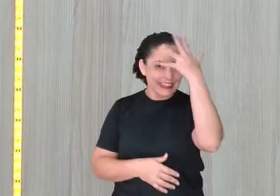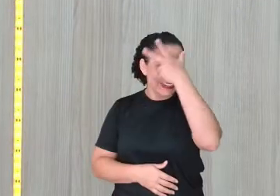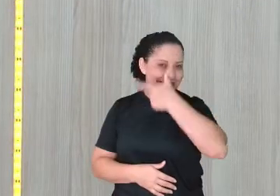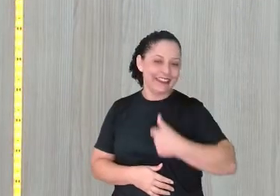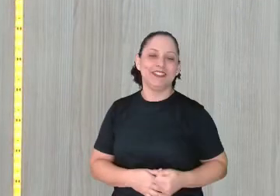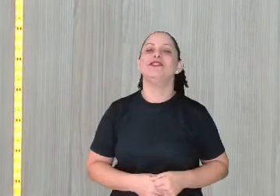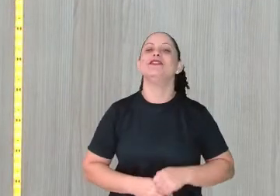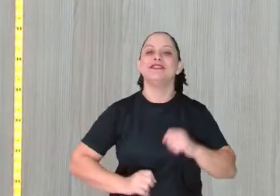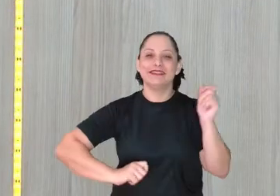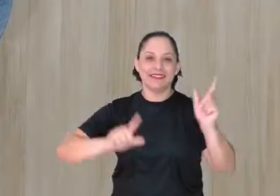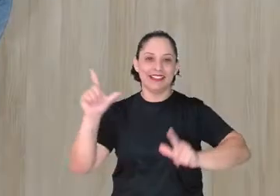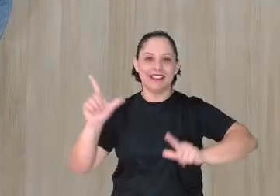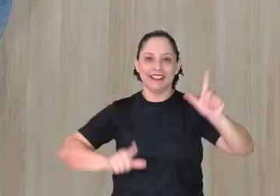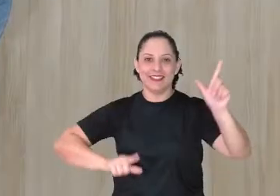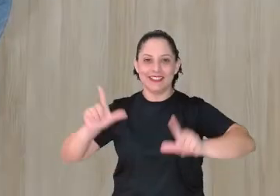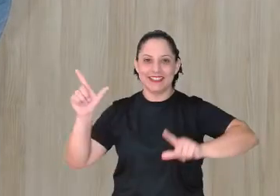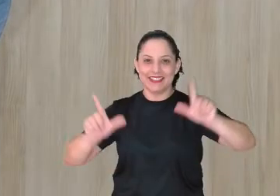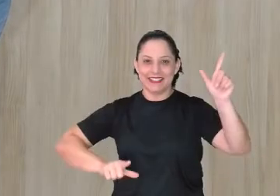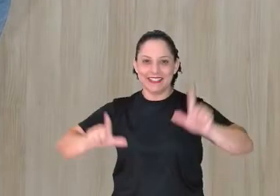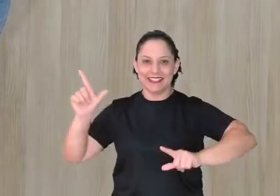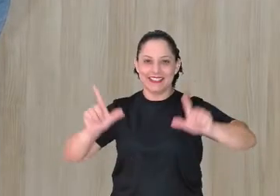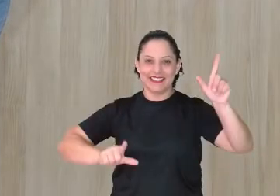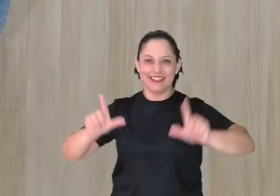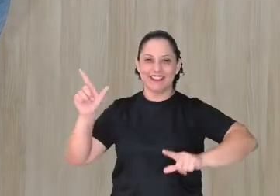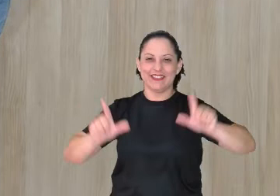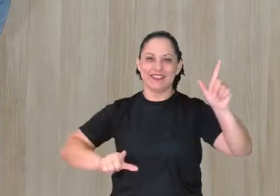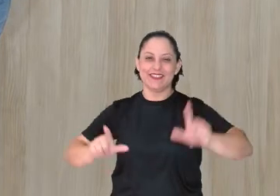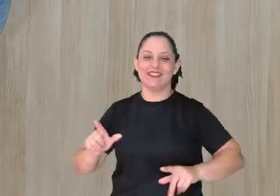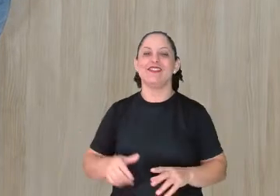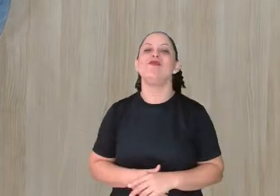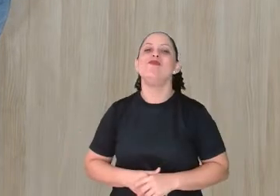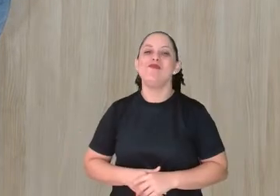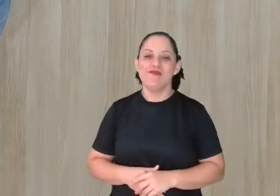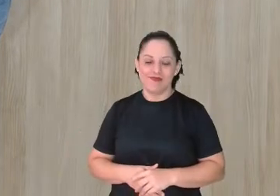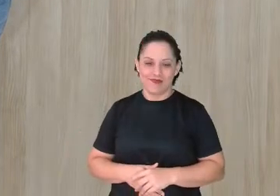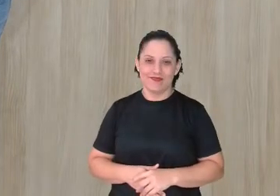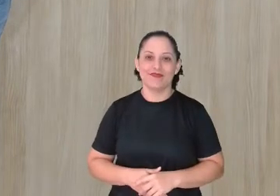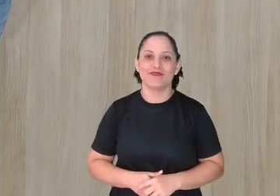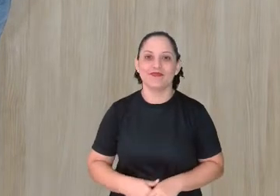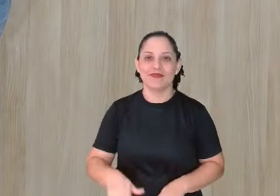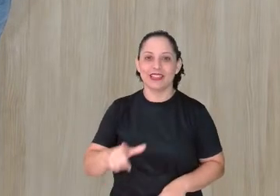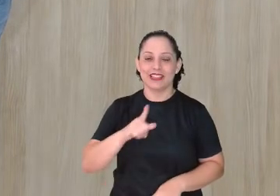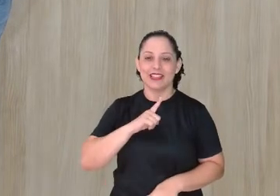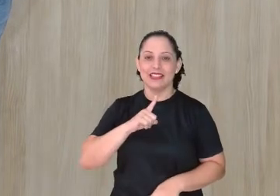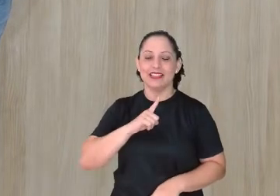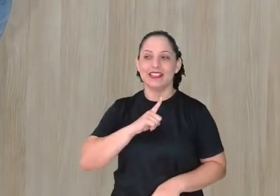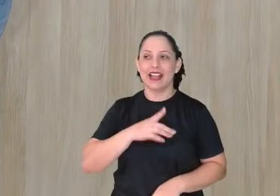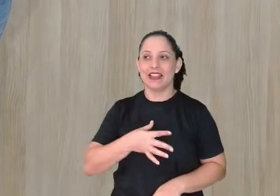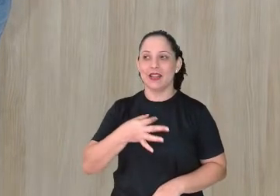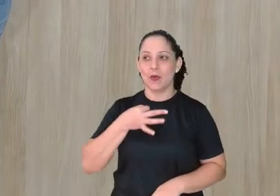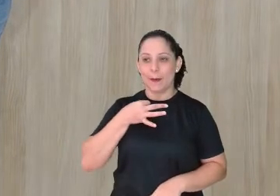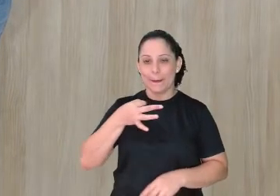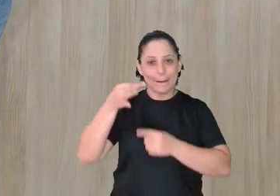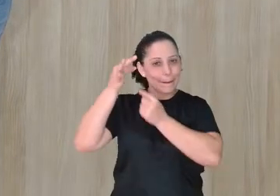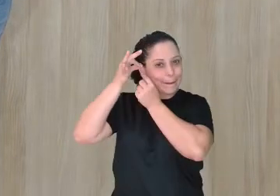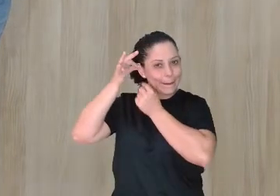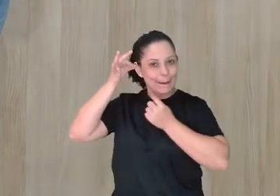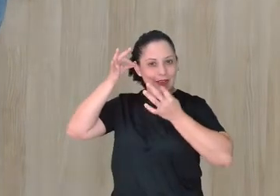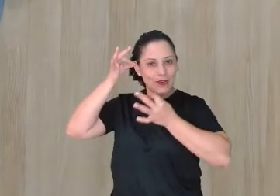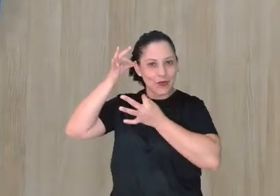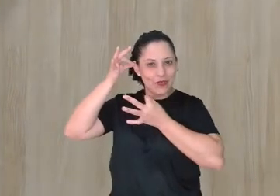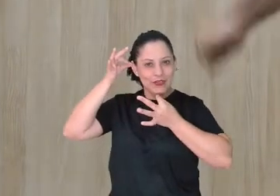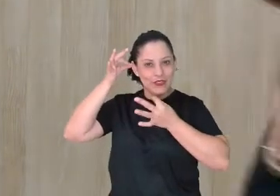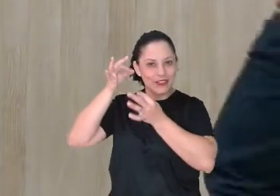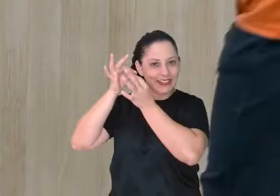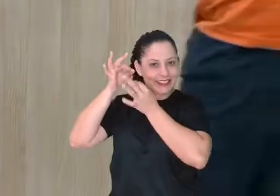TV brasileira. Podia Olha ter outro microfone aí, né, gente, para poder... Mostre sua malemolência. Ó,